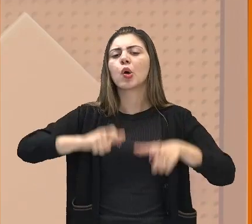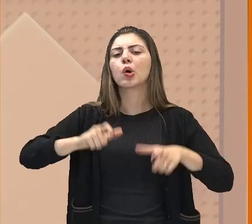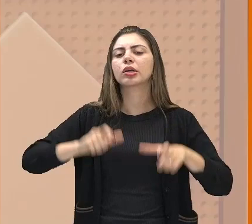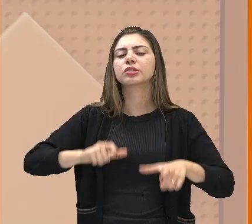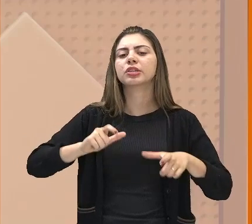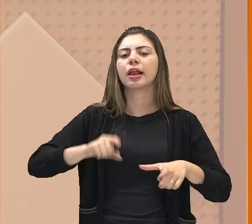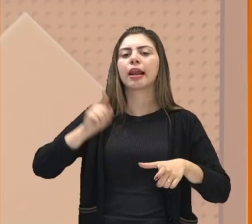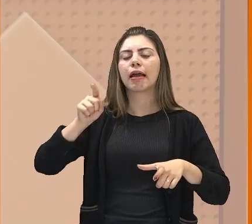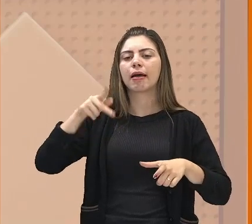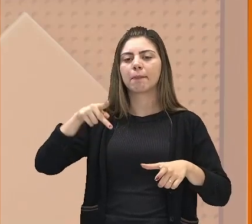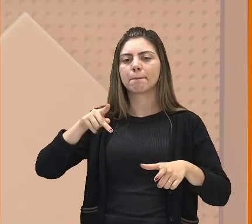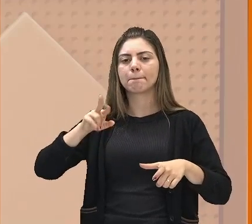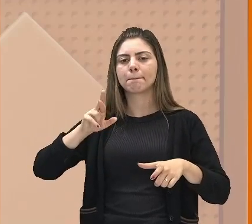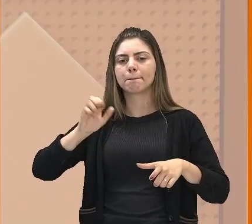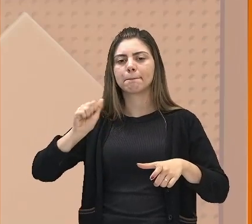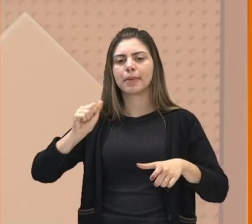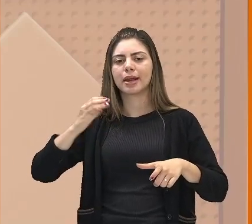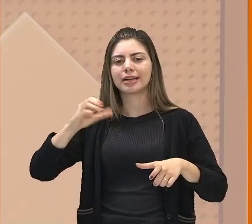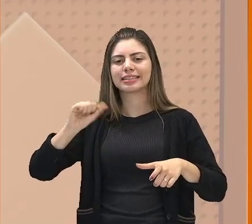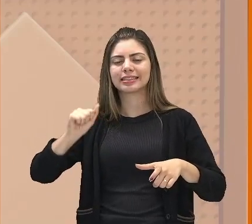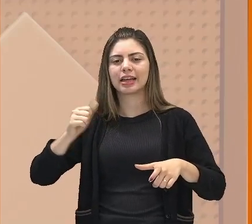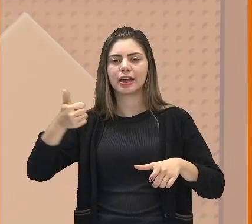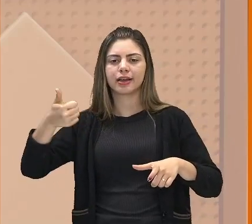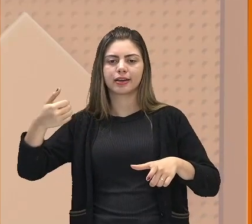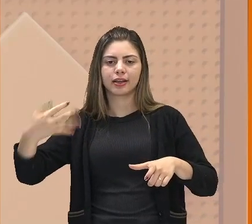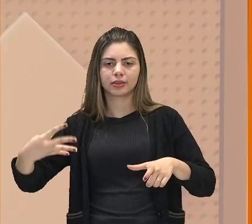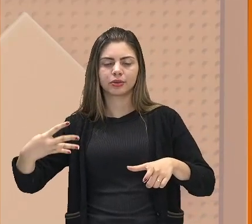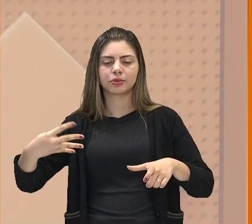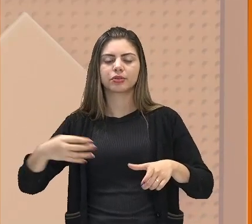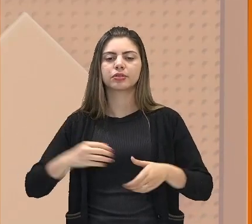Esse quilombo ele foi reconhecido, se não me falha a memória, em